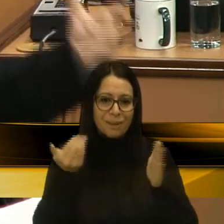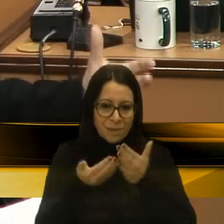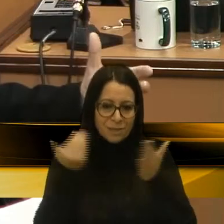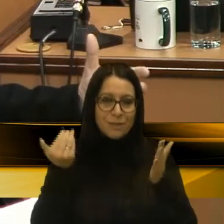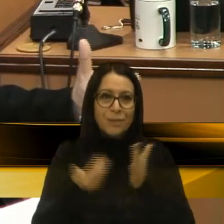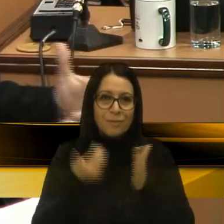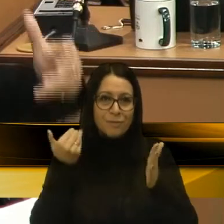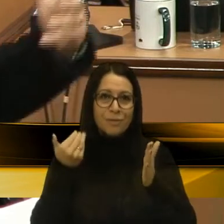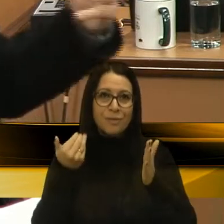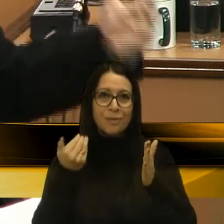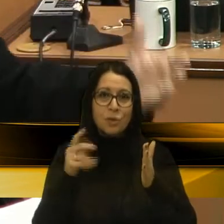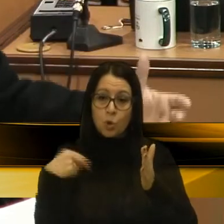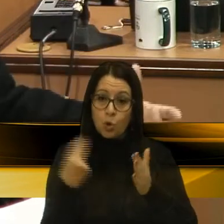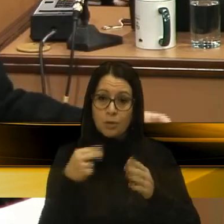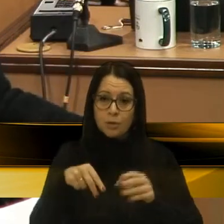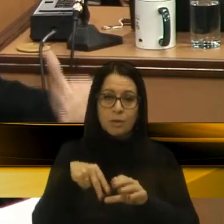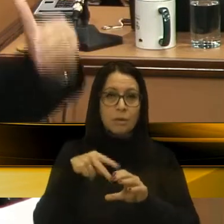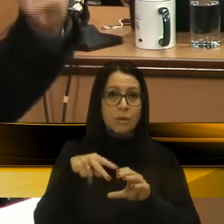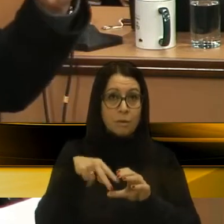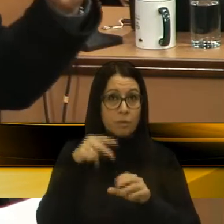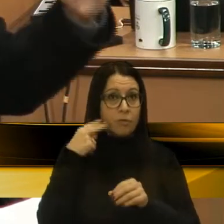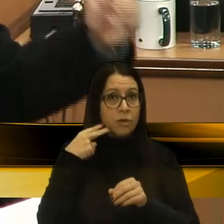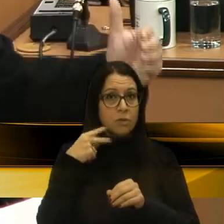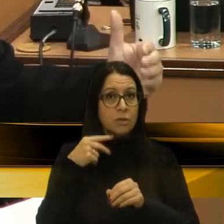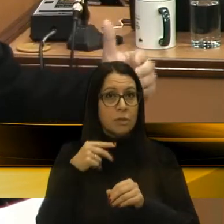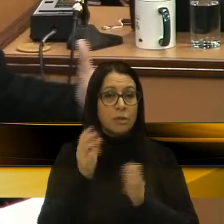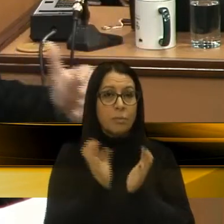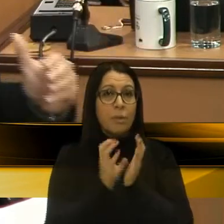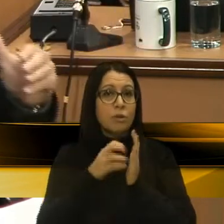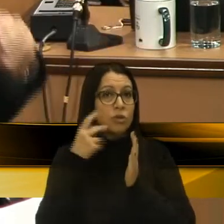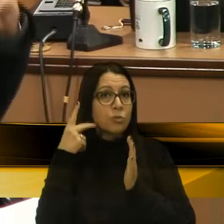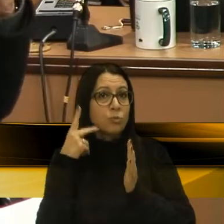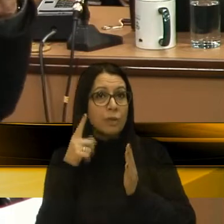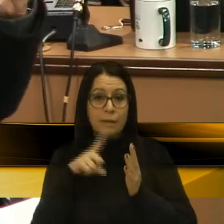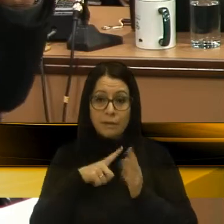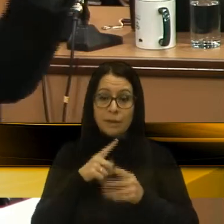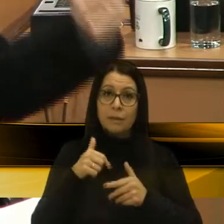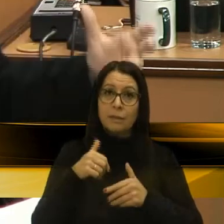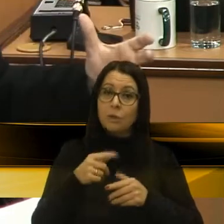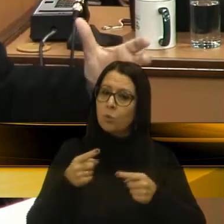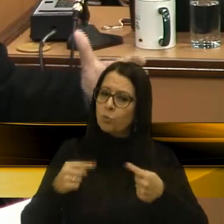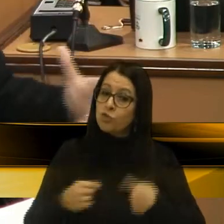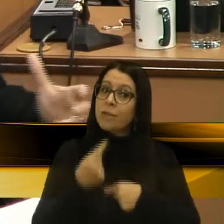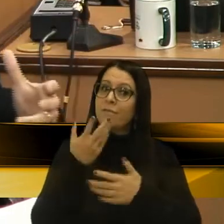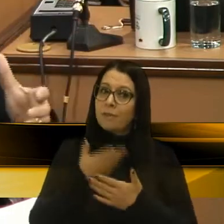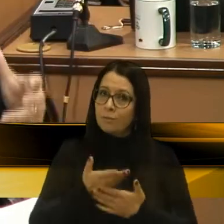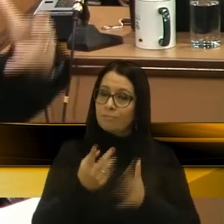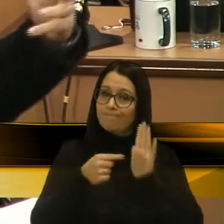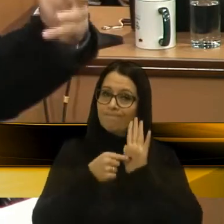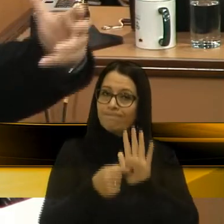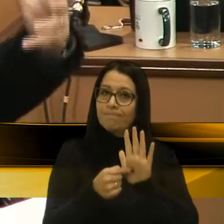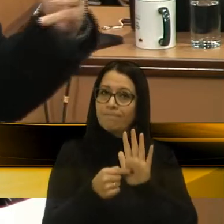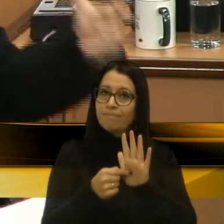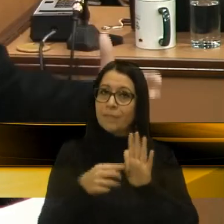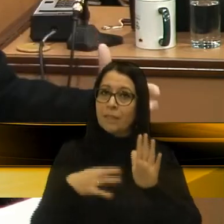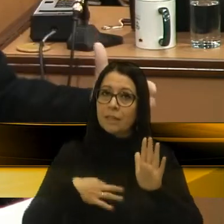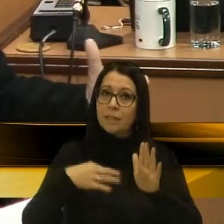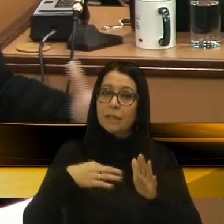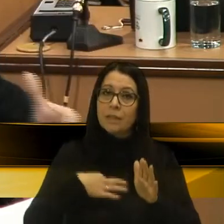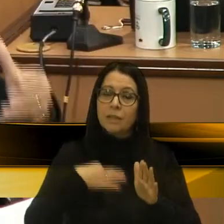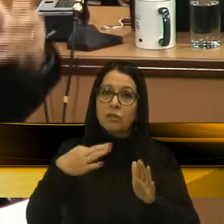pauto que um dos maiores problemas, um dos maiores pecados da gestão Guerra hoje foi o seu afastamento da sociedade, né? Do